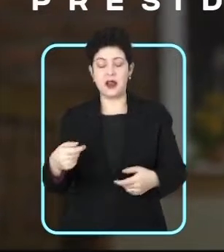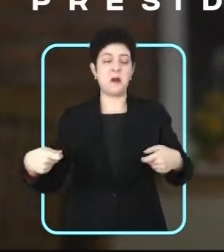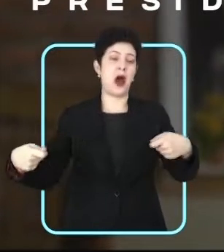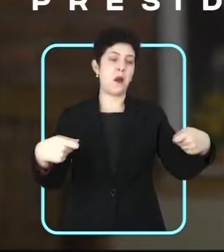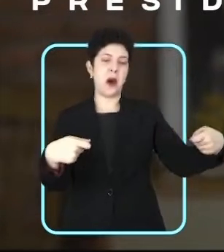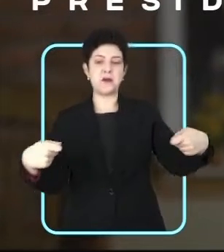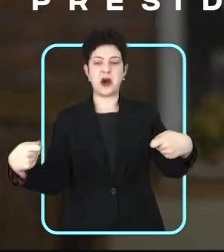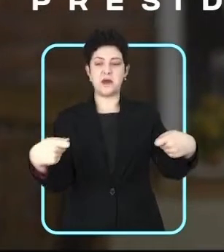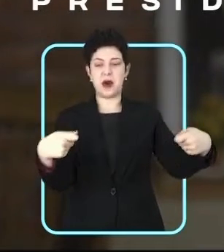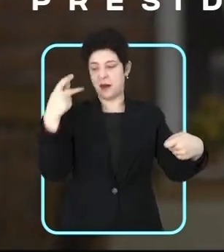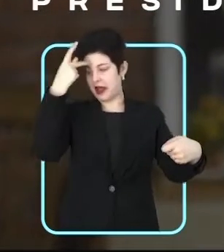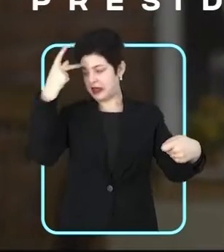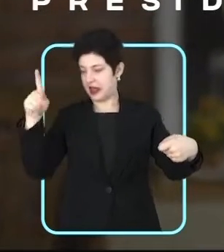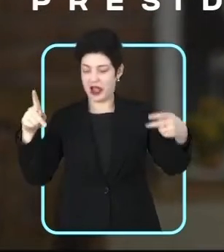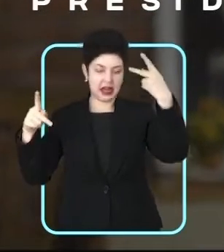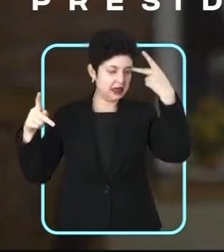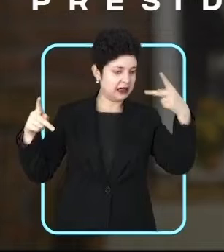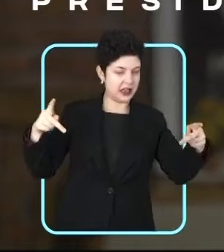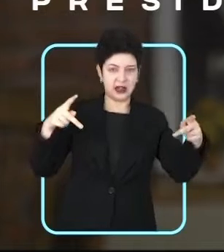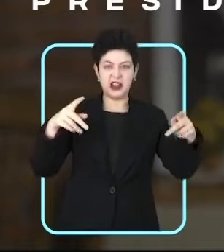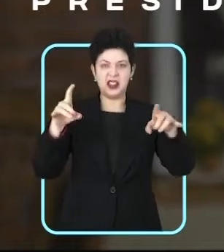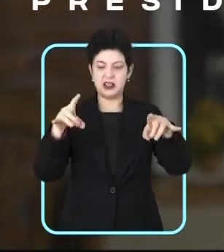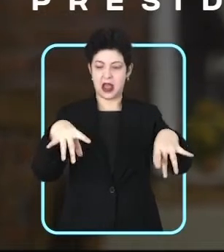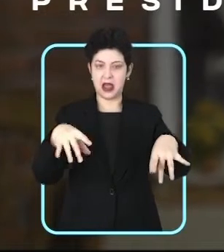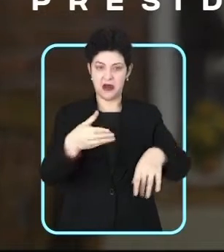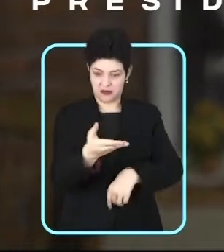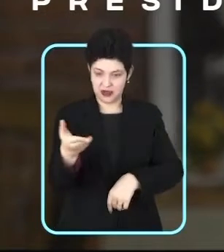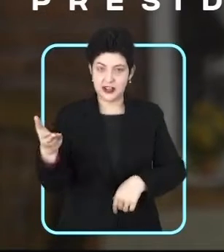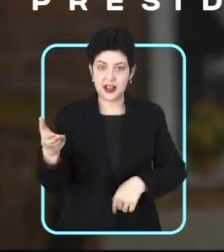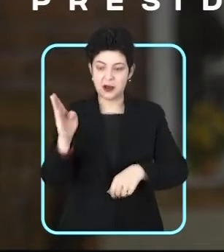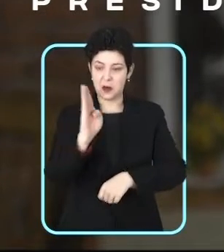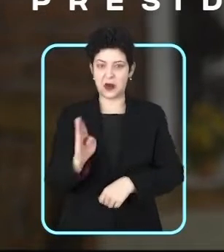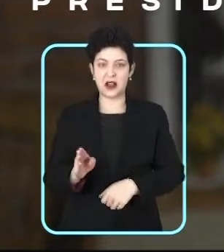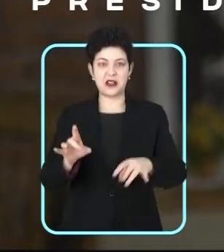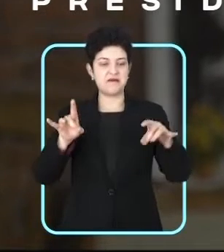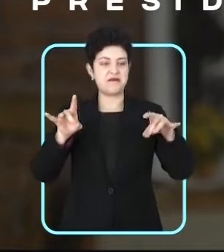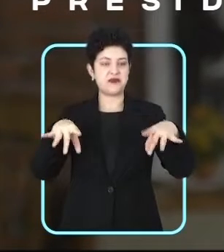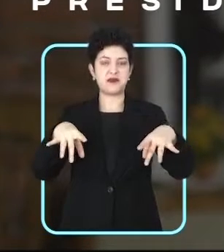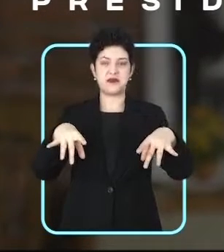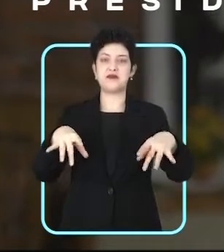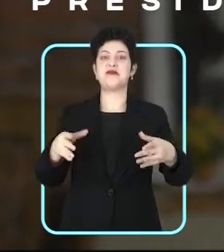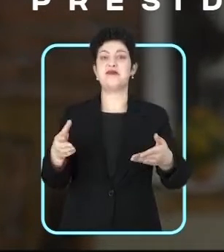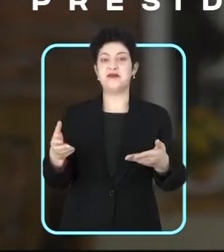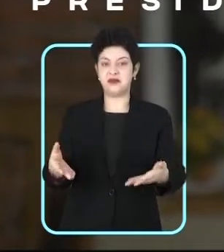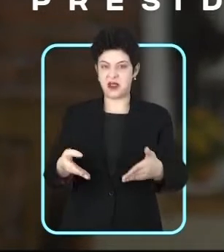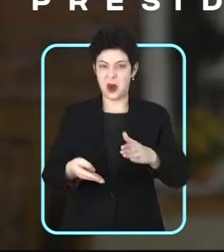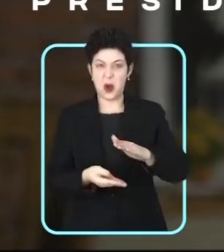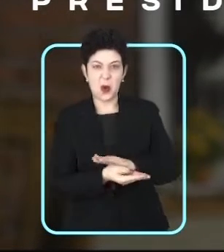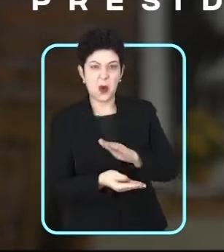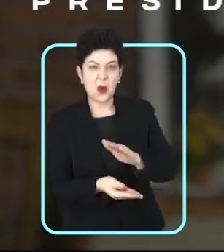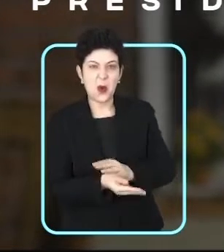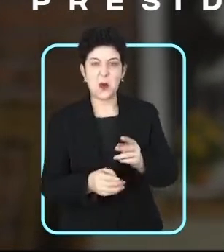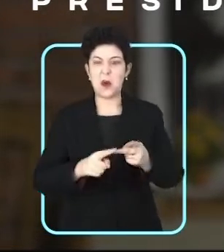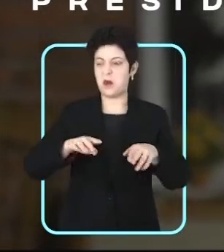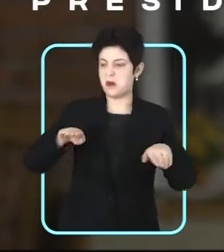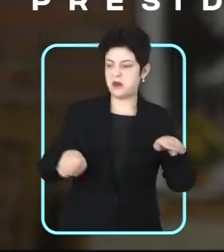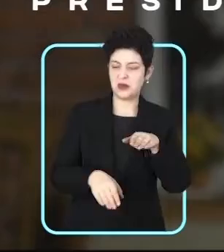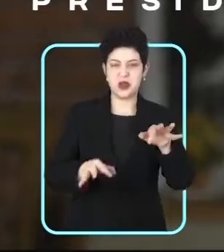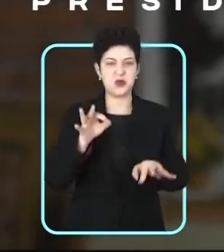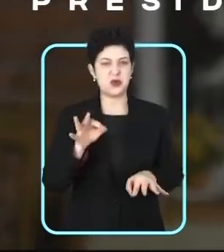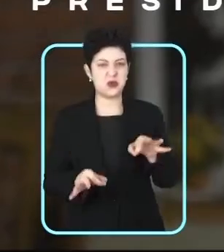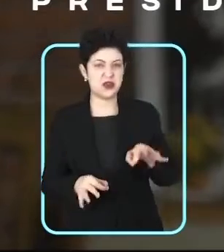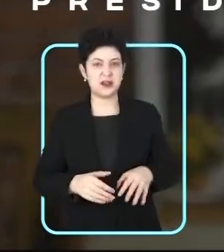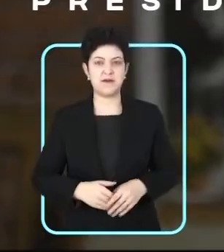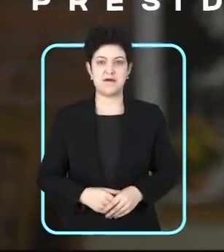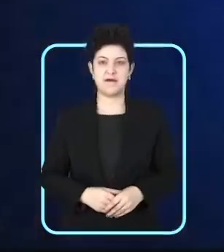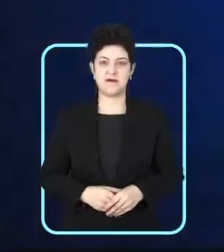eles fazem essa guerra só pensando um no outro, esquecem de você. E o Brasil fica largado em corrupção, desmandos